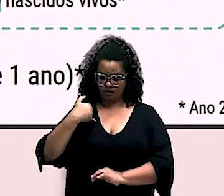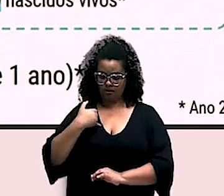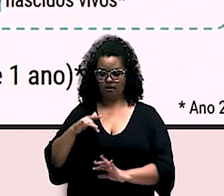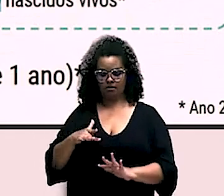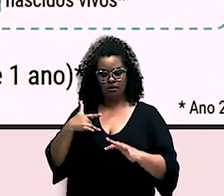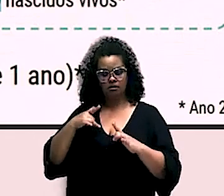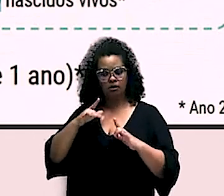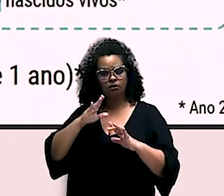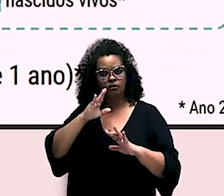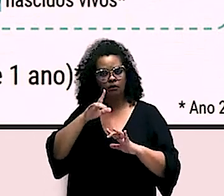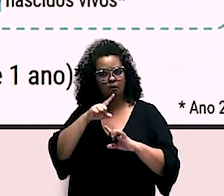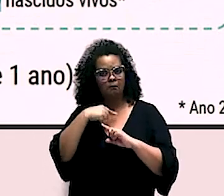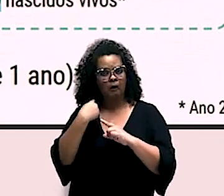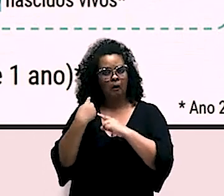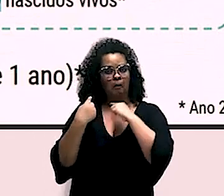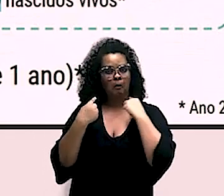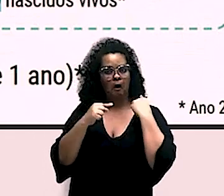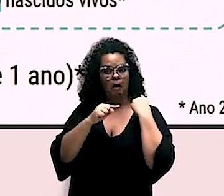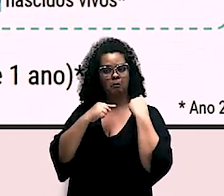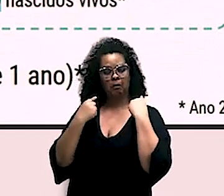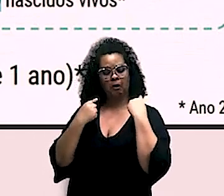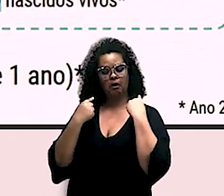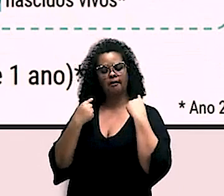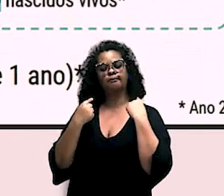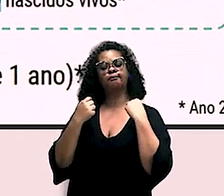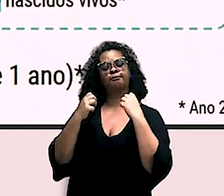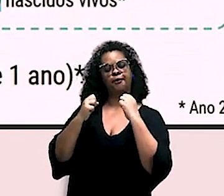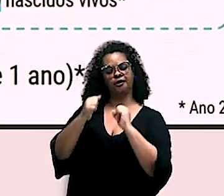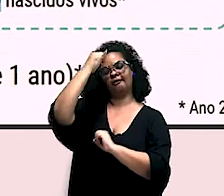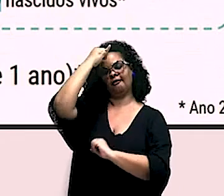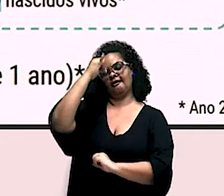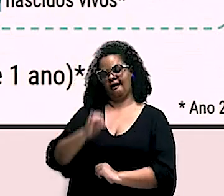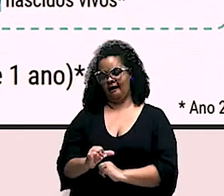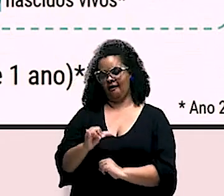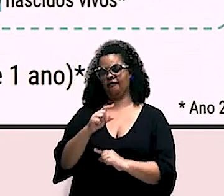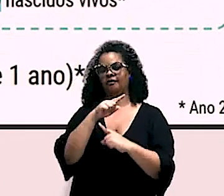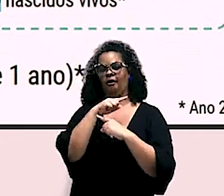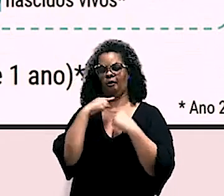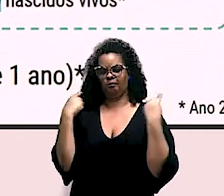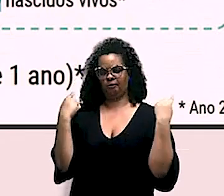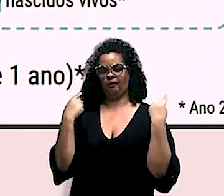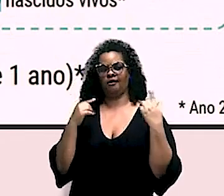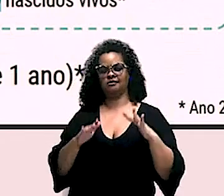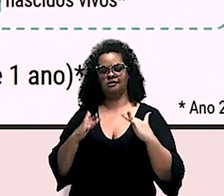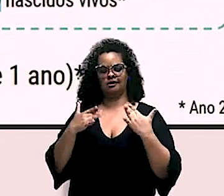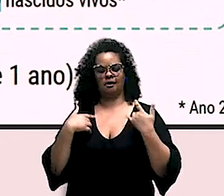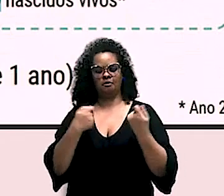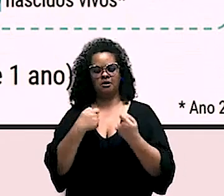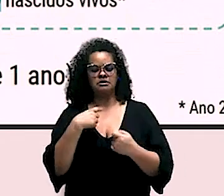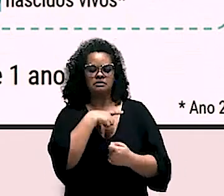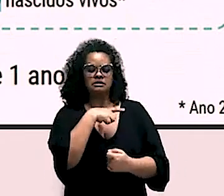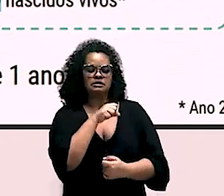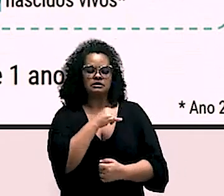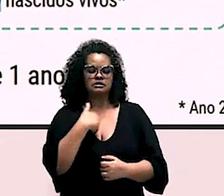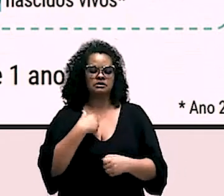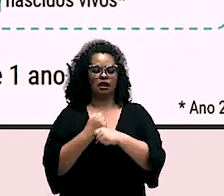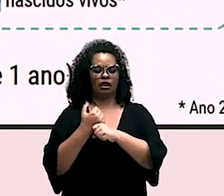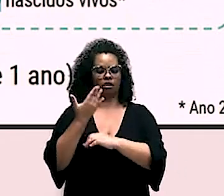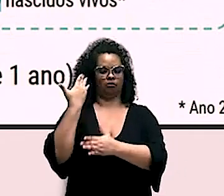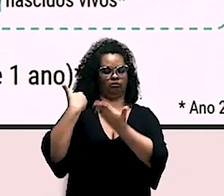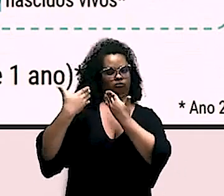ocorreram por causas evitáveis. Né? Então, assim, esse cenário demonstra para a gente que, apesar das últimas décadas o